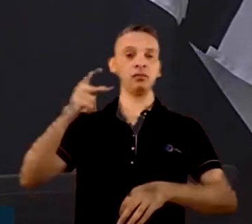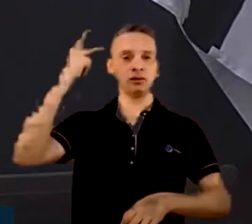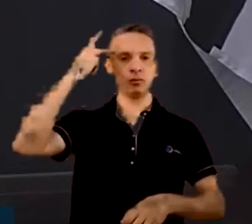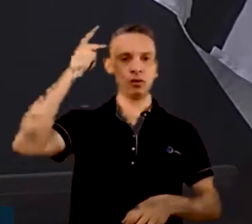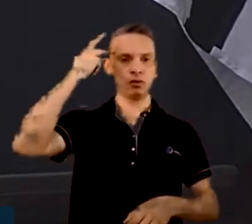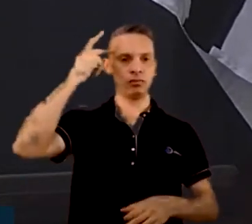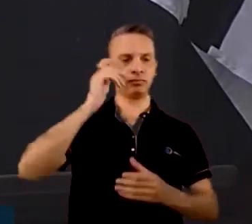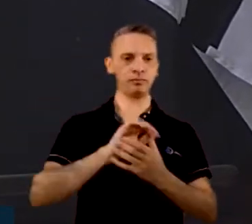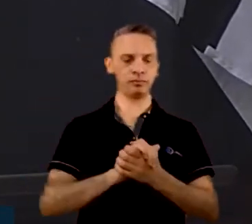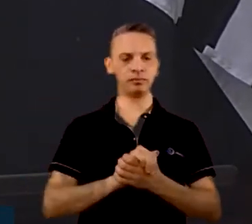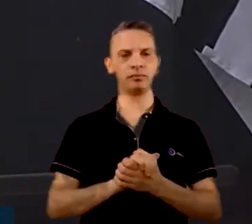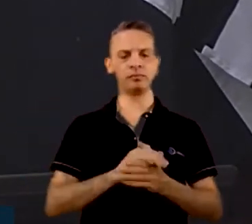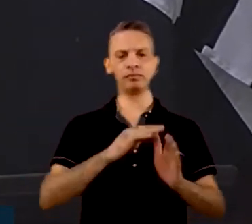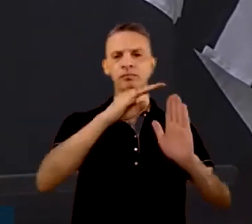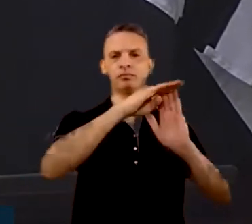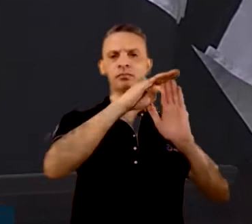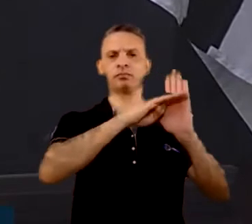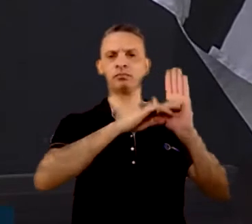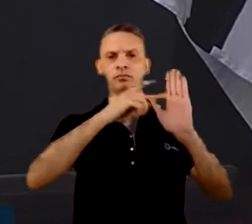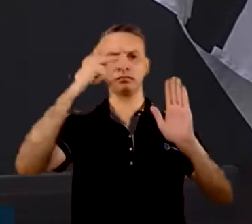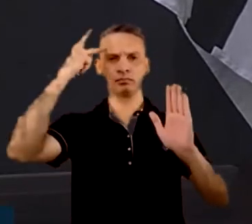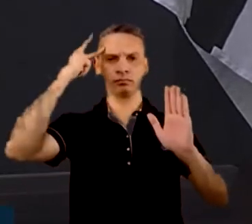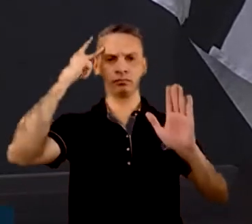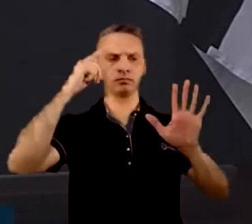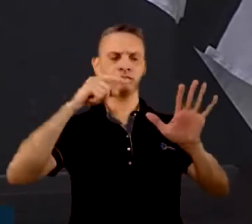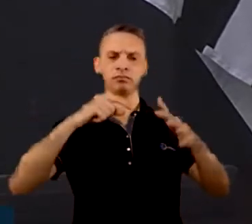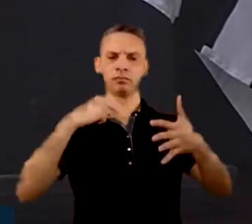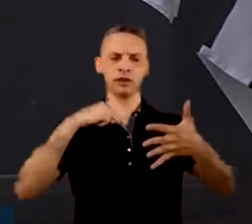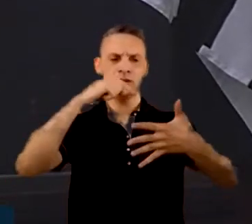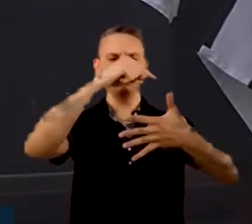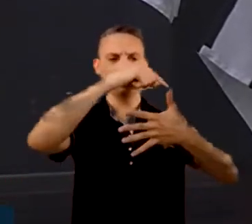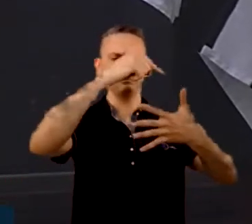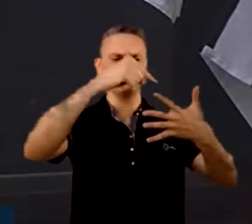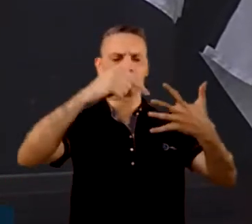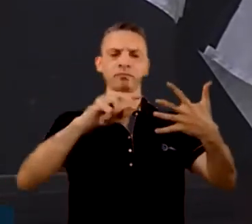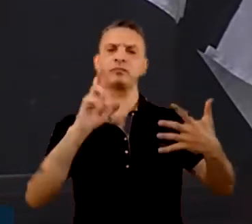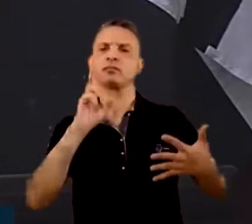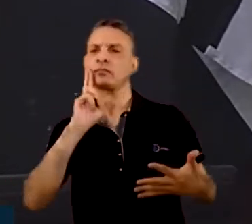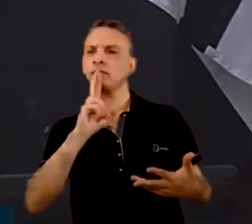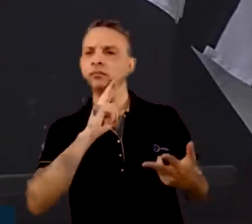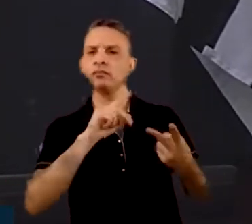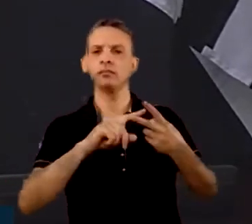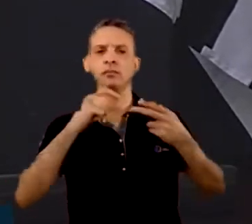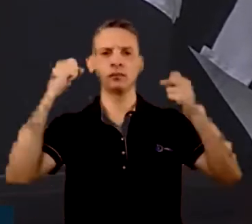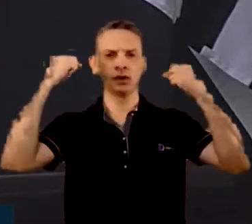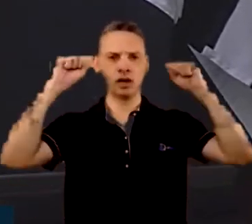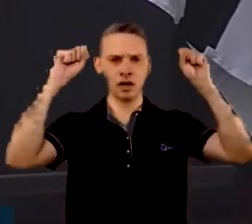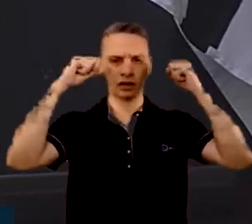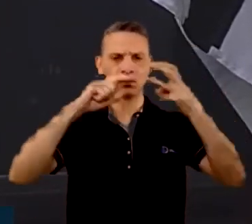tem diversos segmentos na linha dos restaurantes, as academias, os parques.